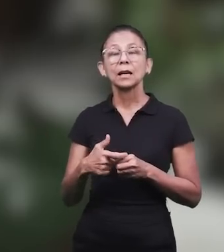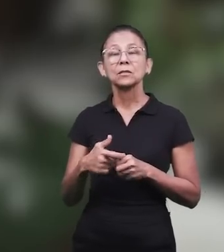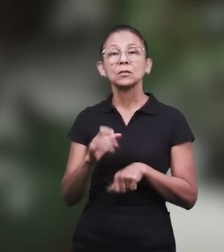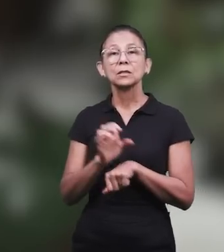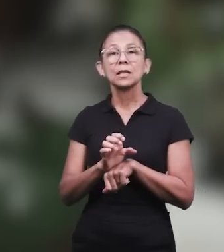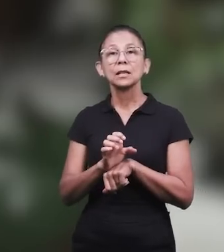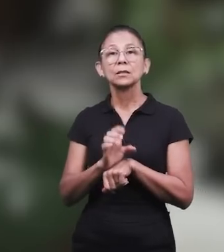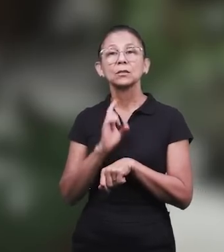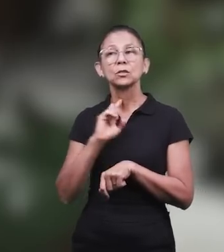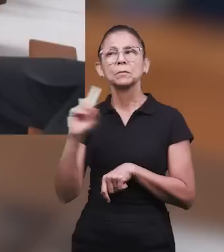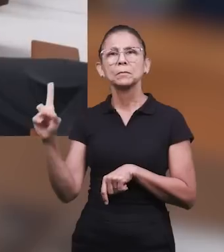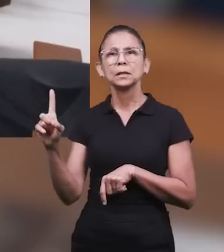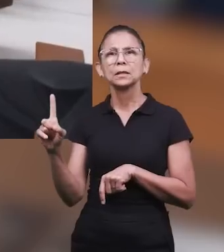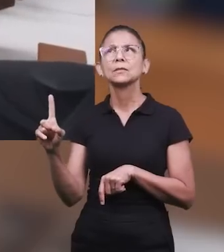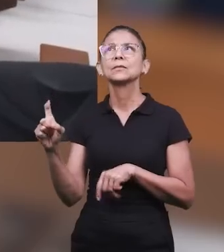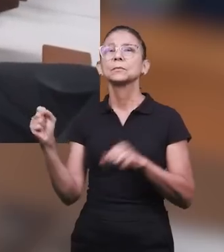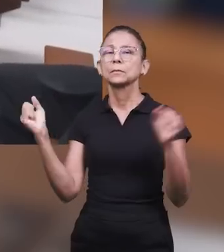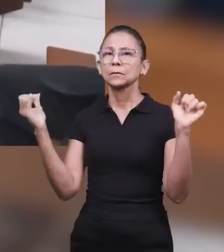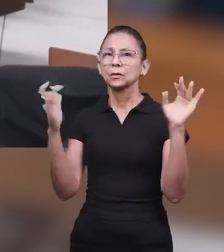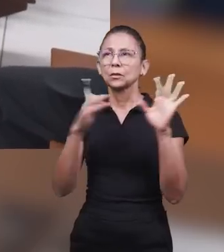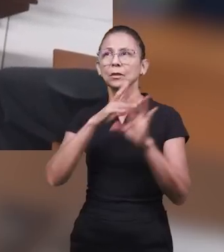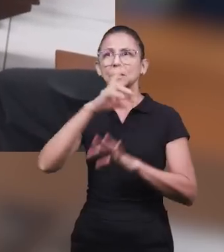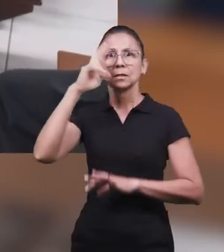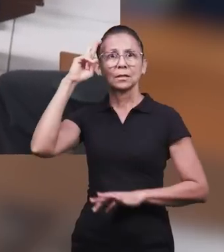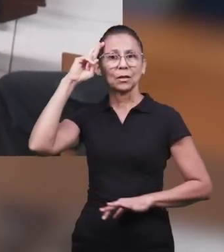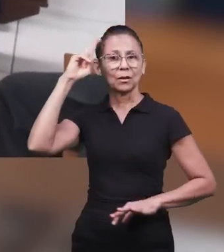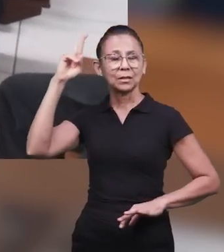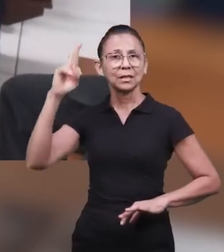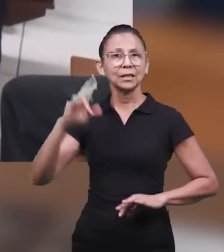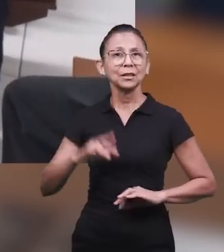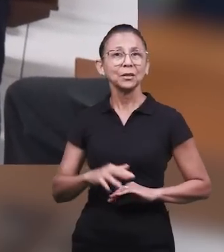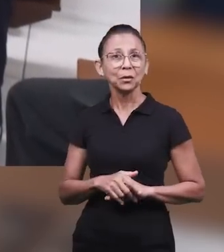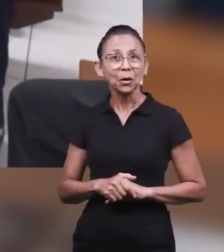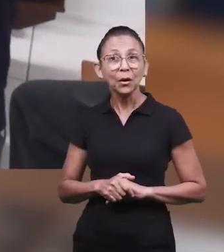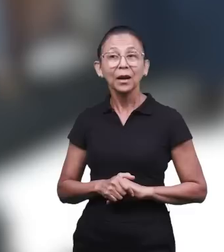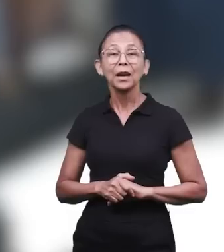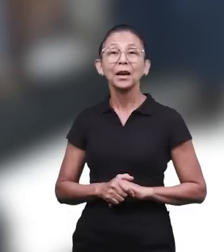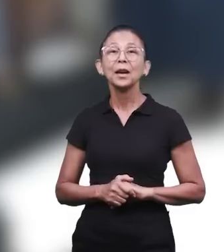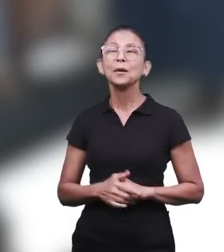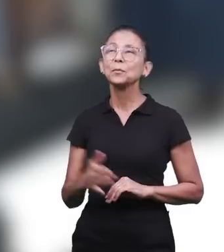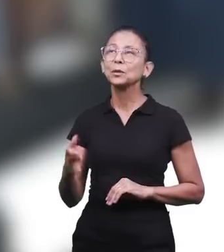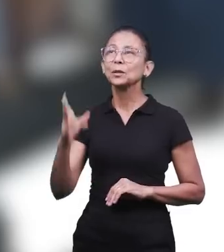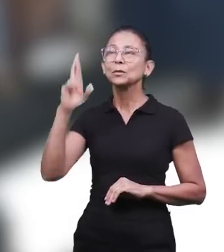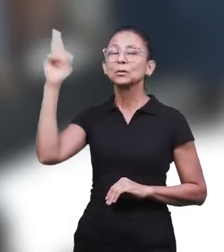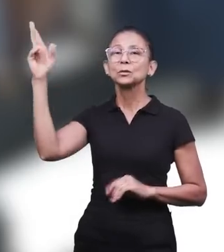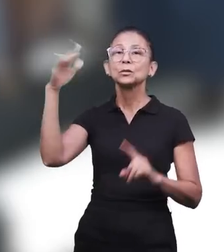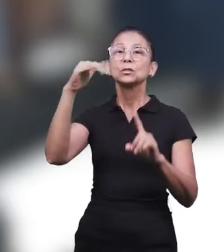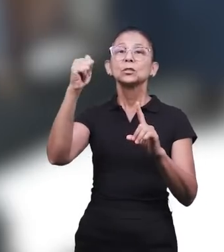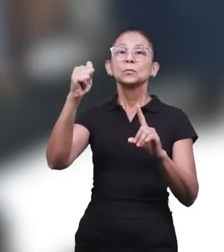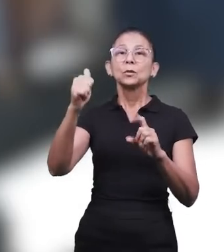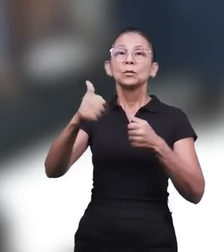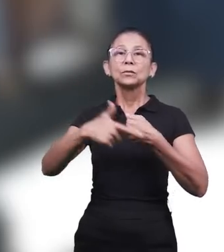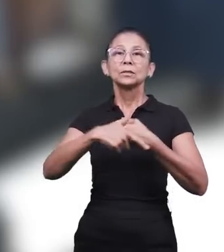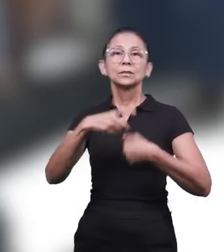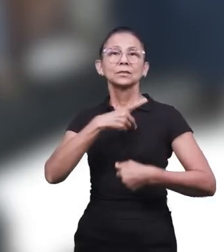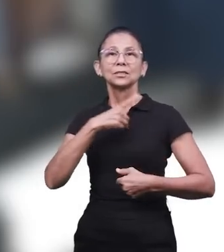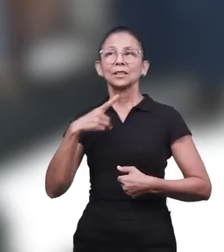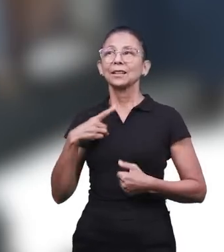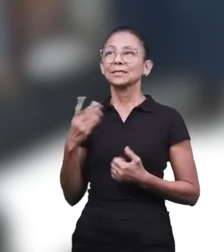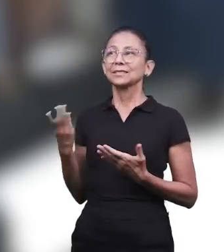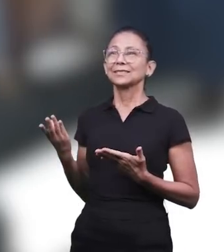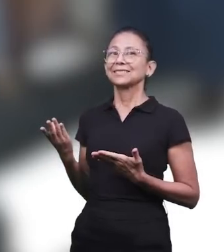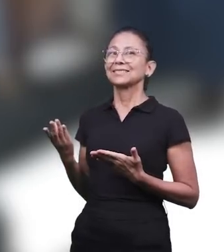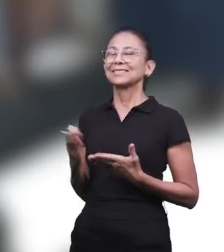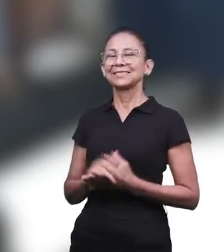Minas Gerais, para glorificar ao Senhor, junto com os irmãos, pelo levantamento de mais um servo para o diaconato. Glória a